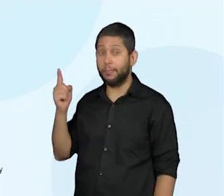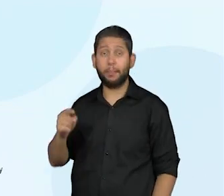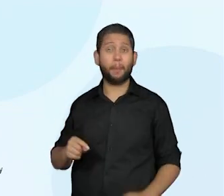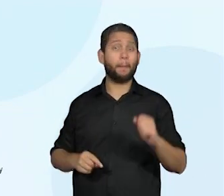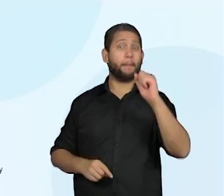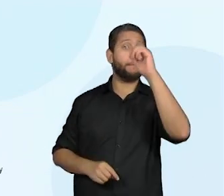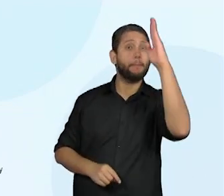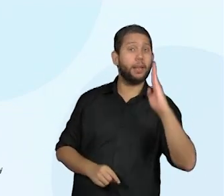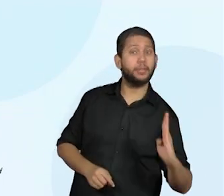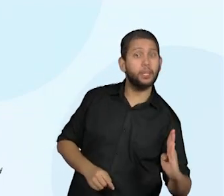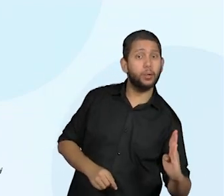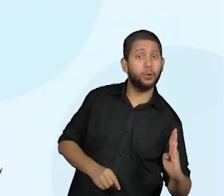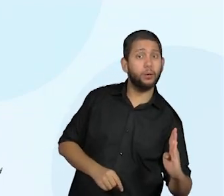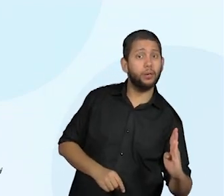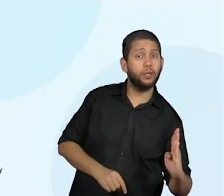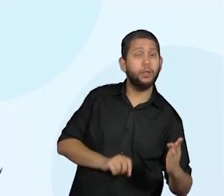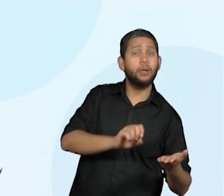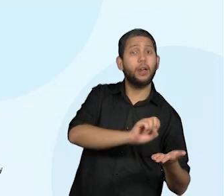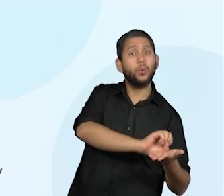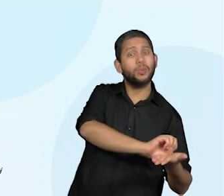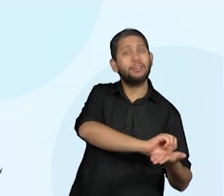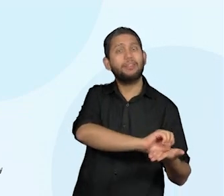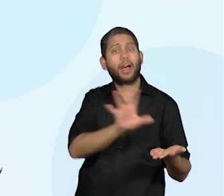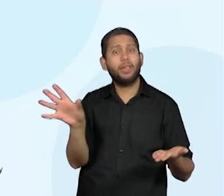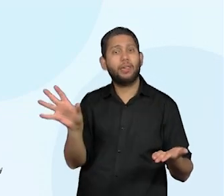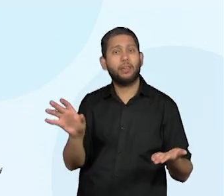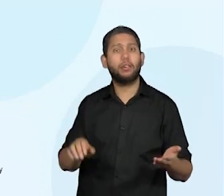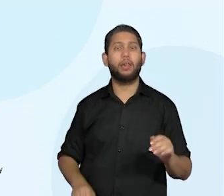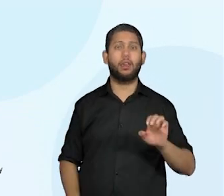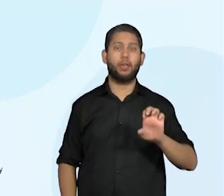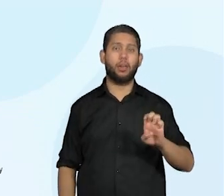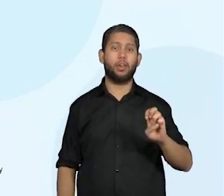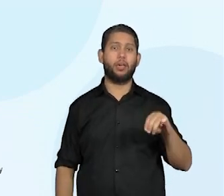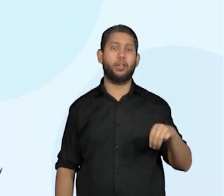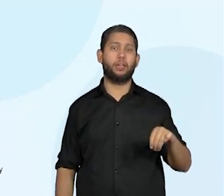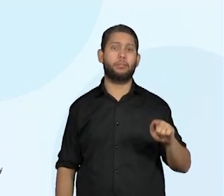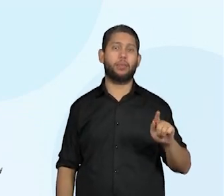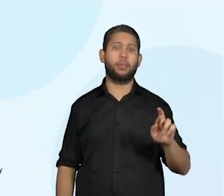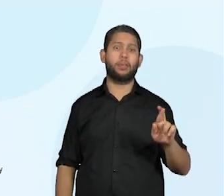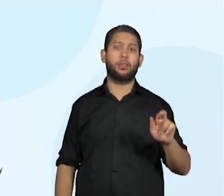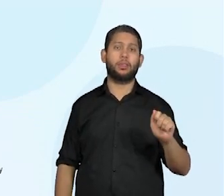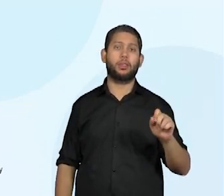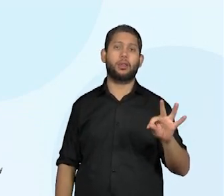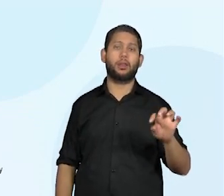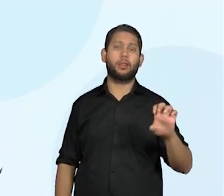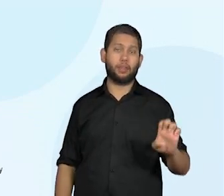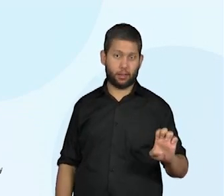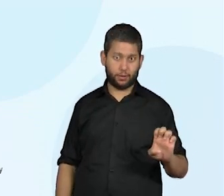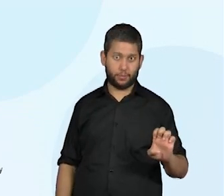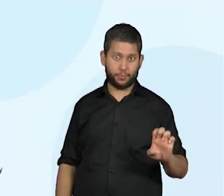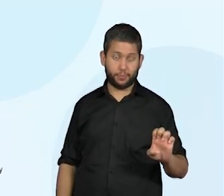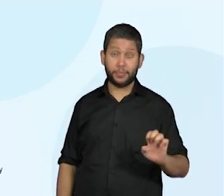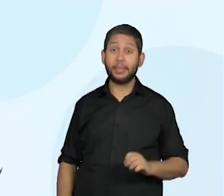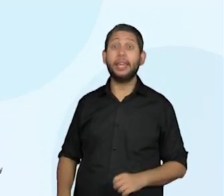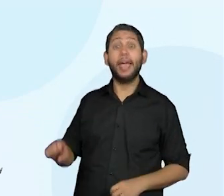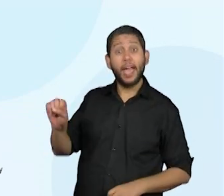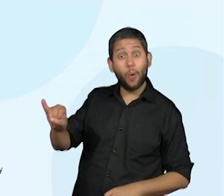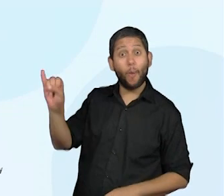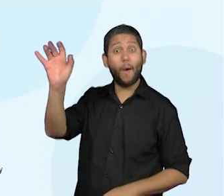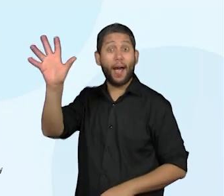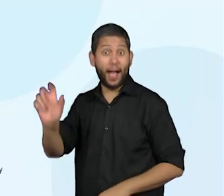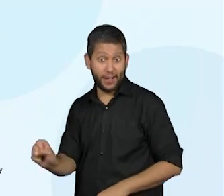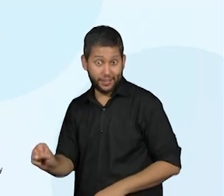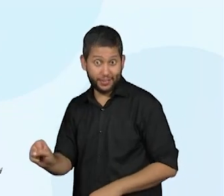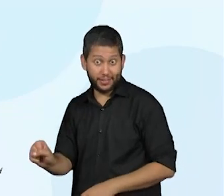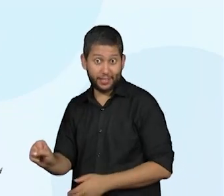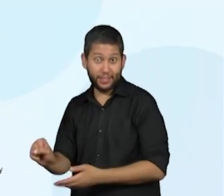os brasileiros, eu sou um emigrante. Imigrante, estou saindo da África, vindo para o Brasil. Para os brasileiros, eu